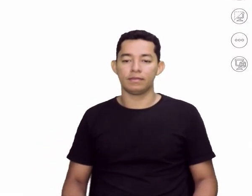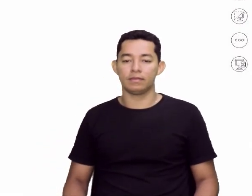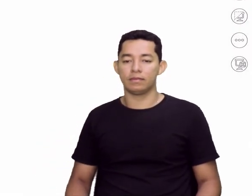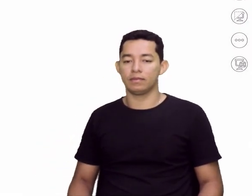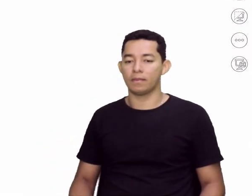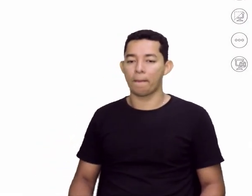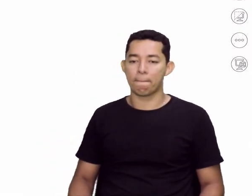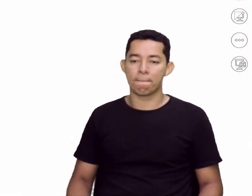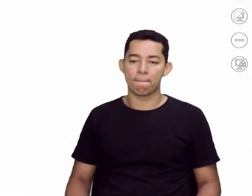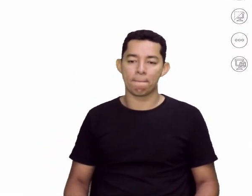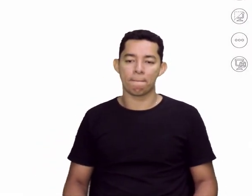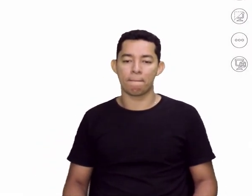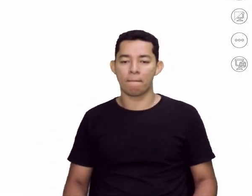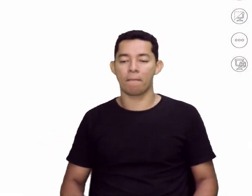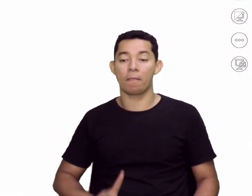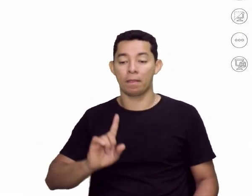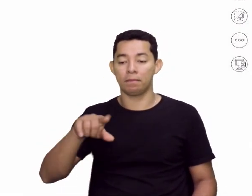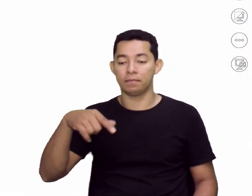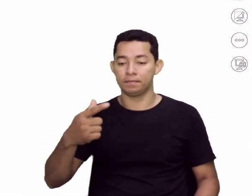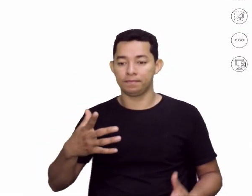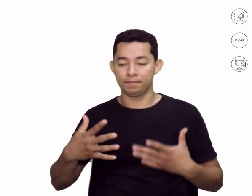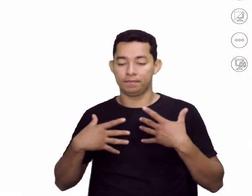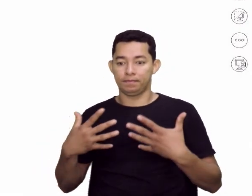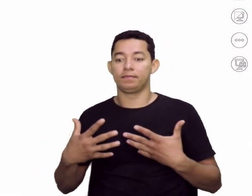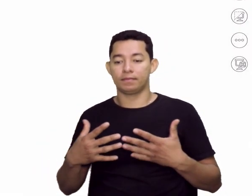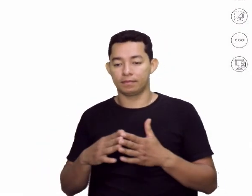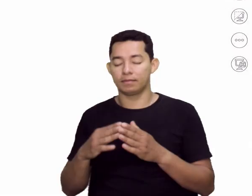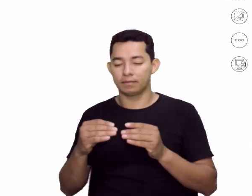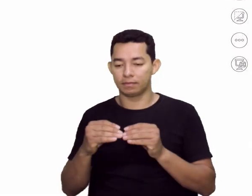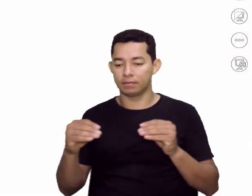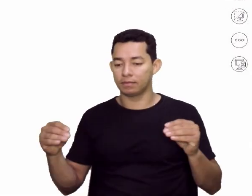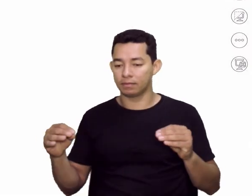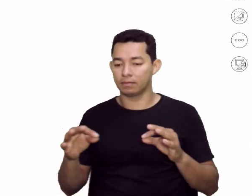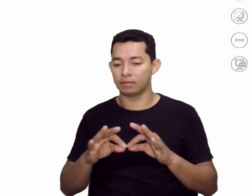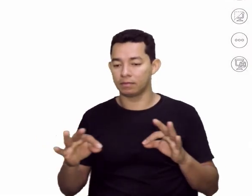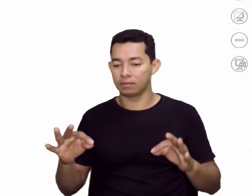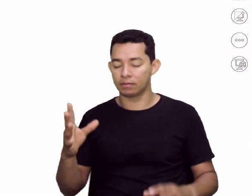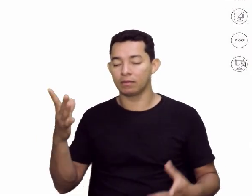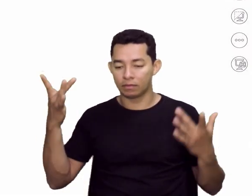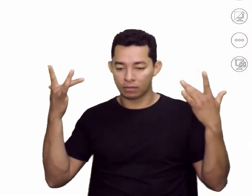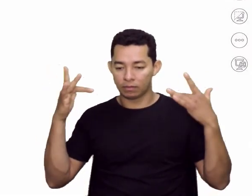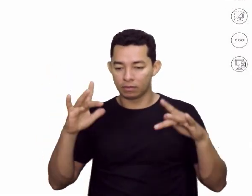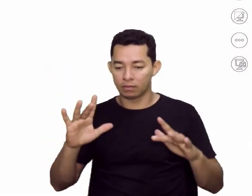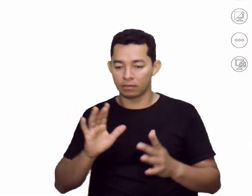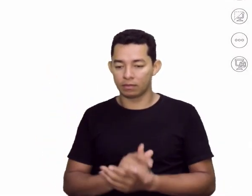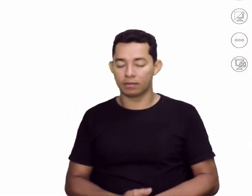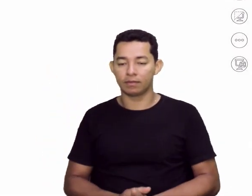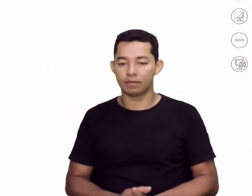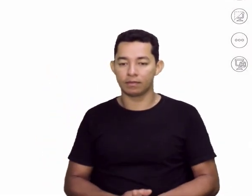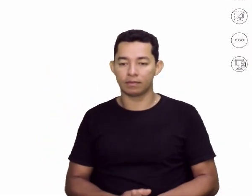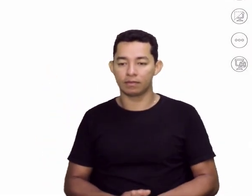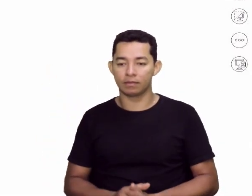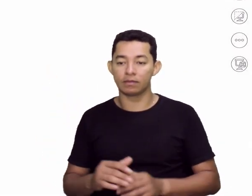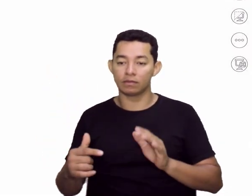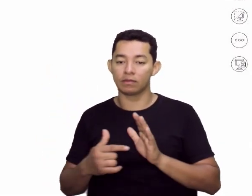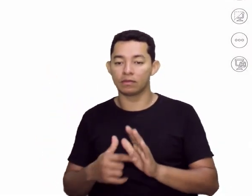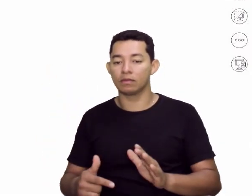os impressionistas, os pós-impressionistas, se afastaram do naturalismo, do impressionismo.